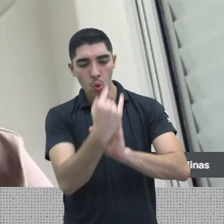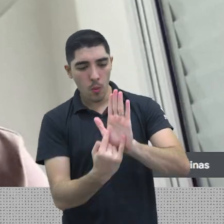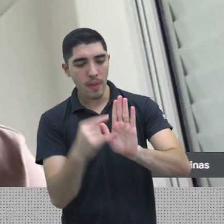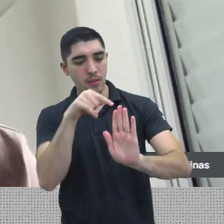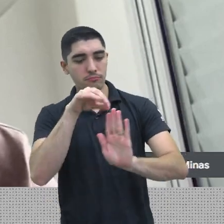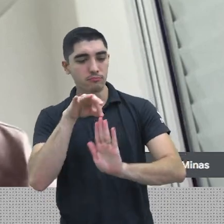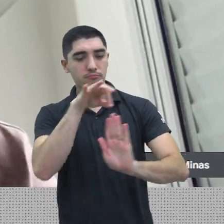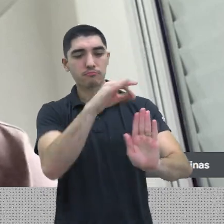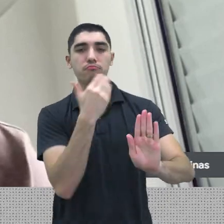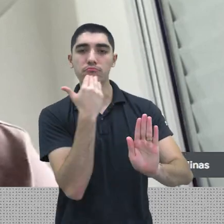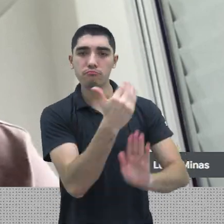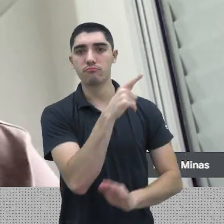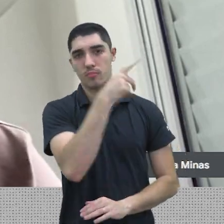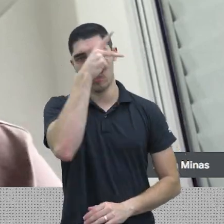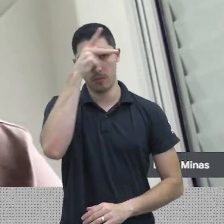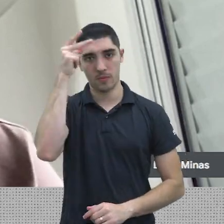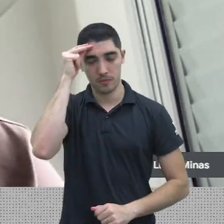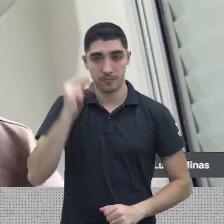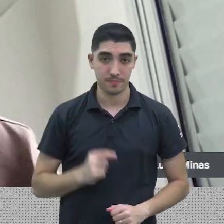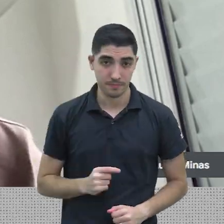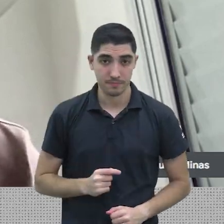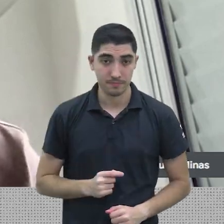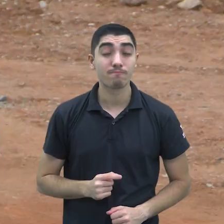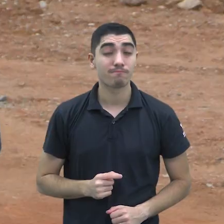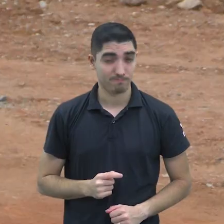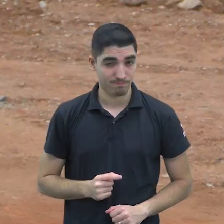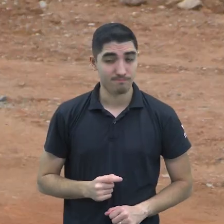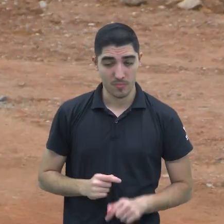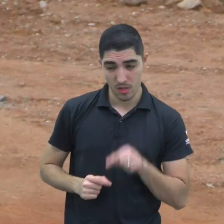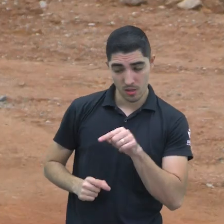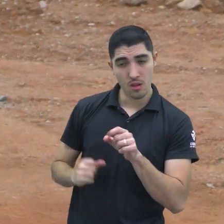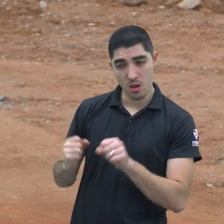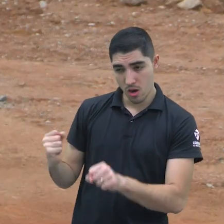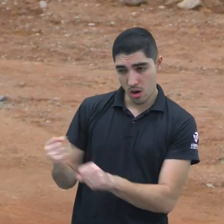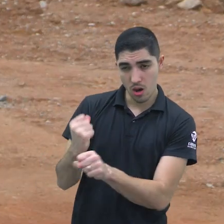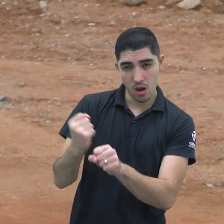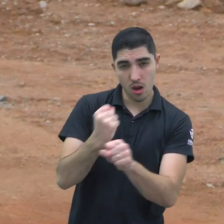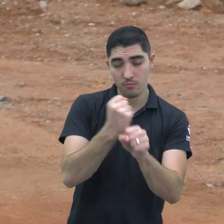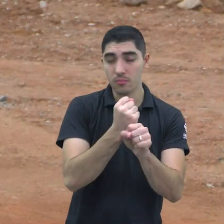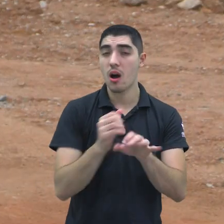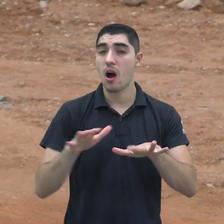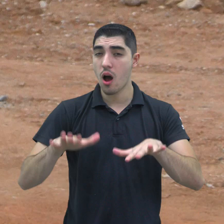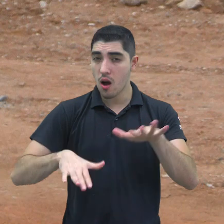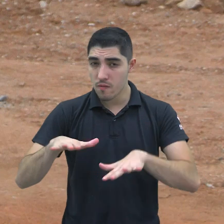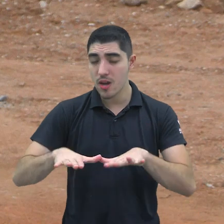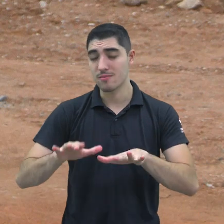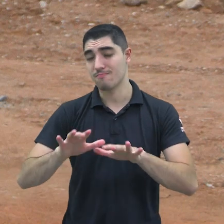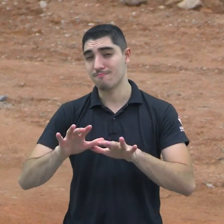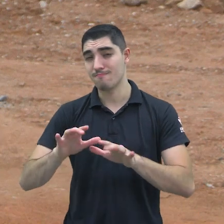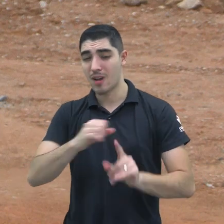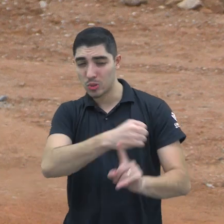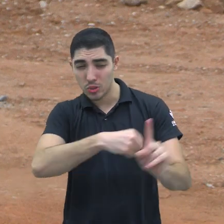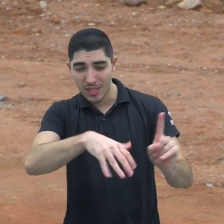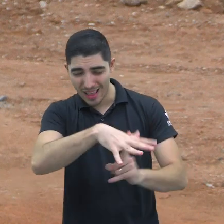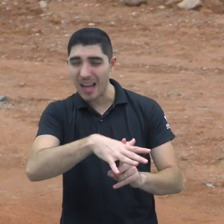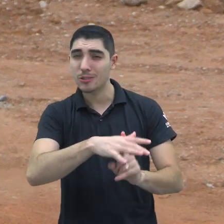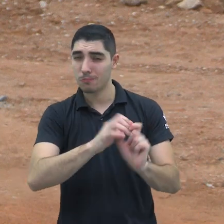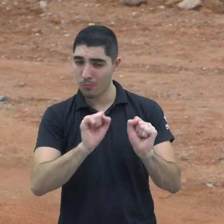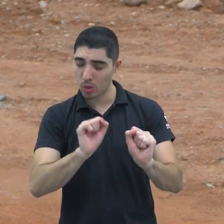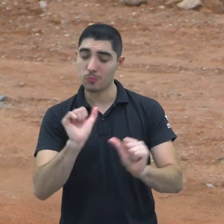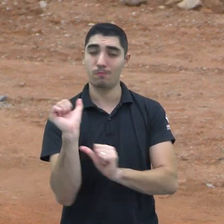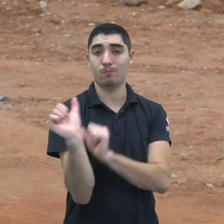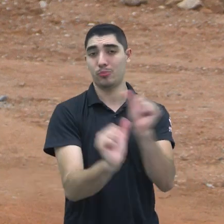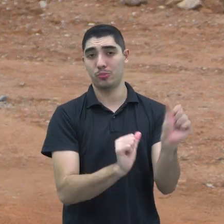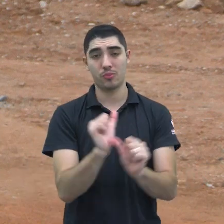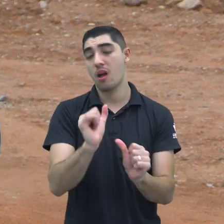solicitações ao Poder Executivo. Muitas vezes as obras viárias resultam em impactos significativos